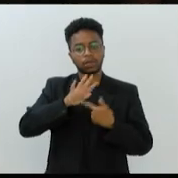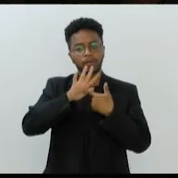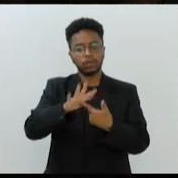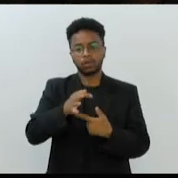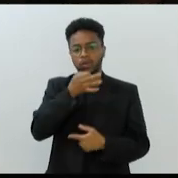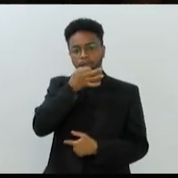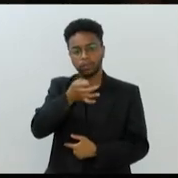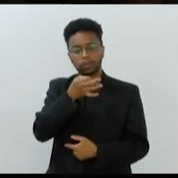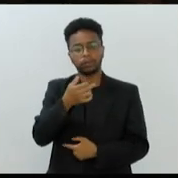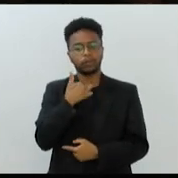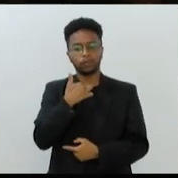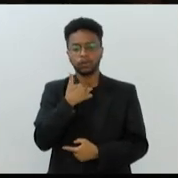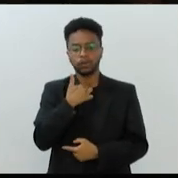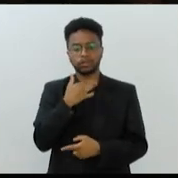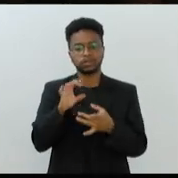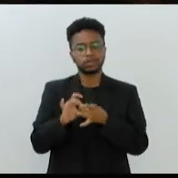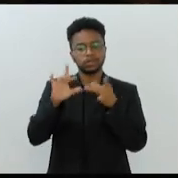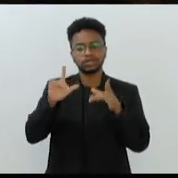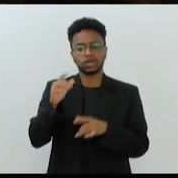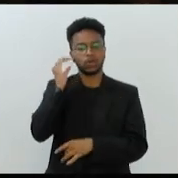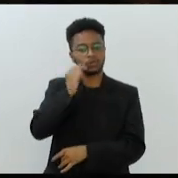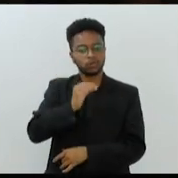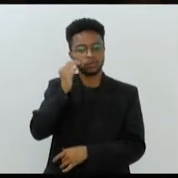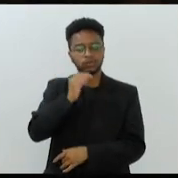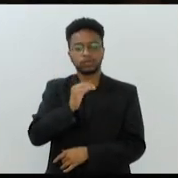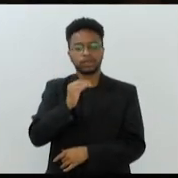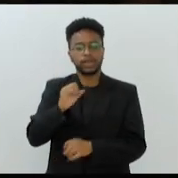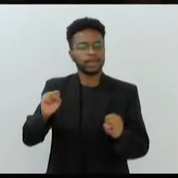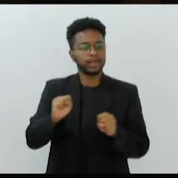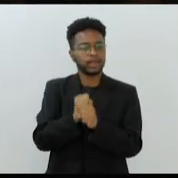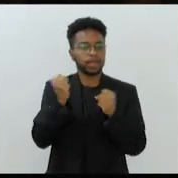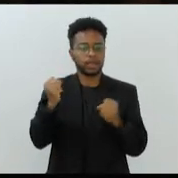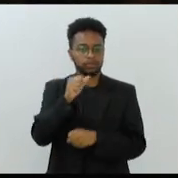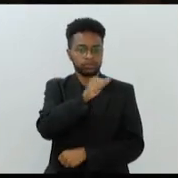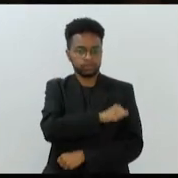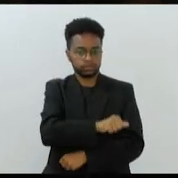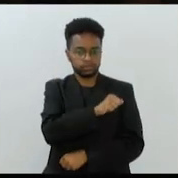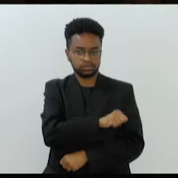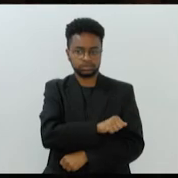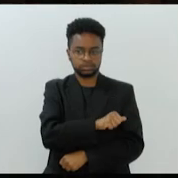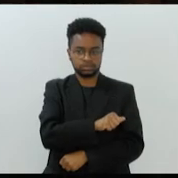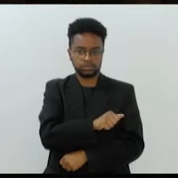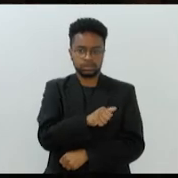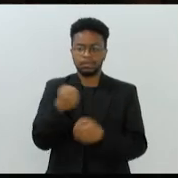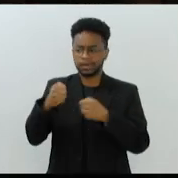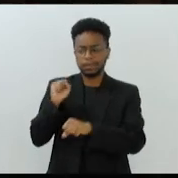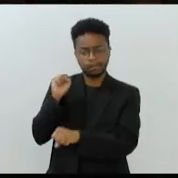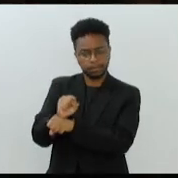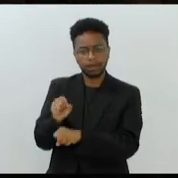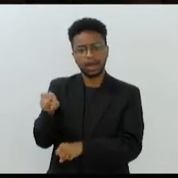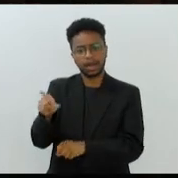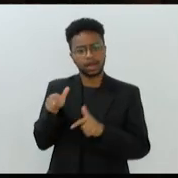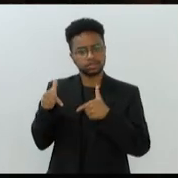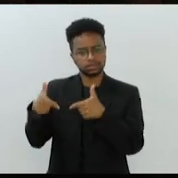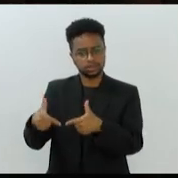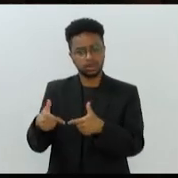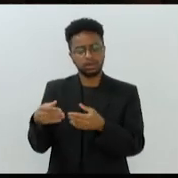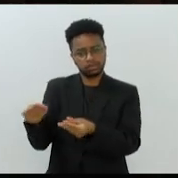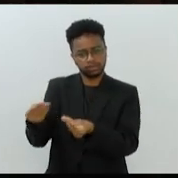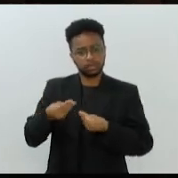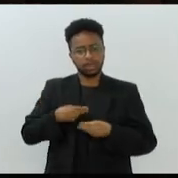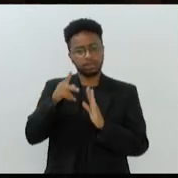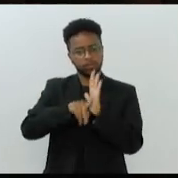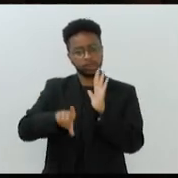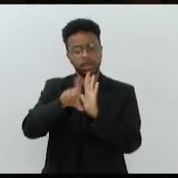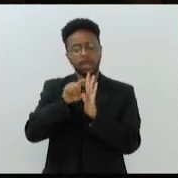deixar que o governador quebre o nosso Estado. E Cláudio Castro, recue dessa medida. Mande um projeto de lei para essa casa